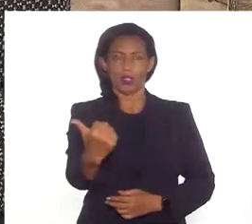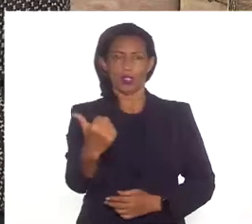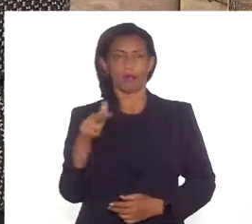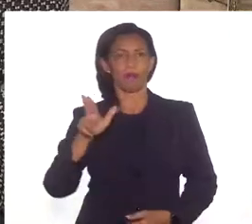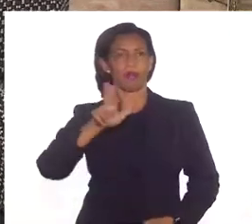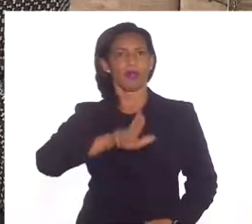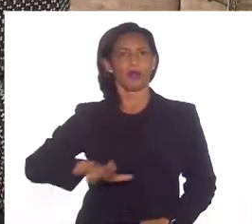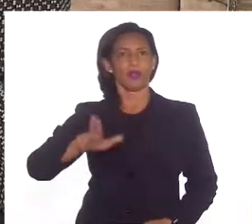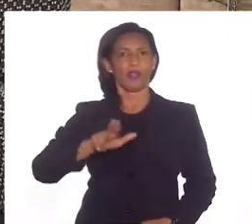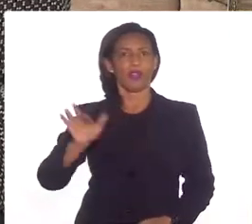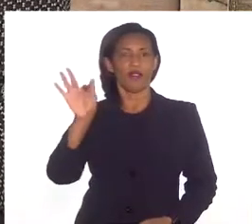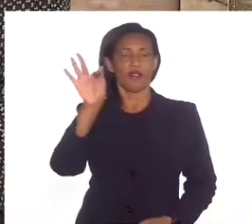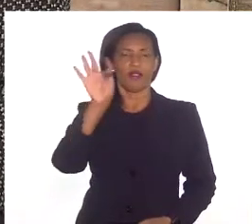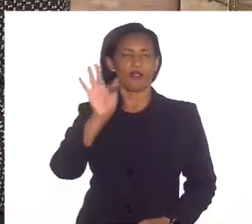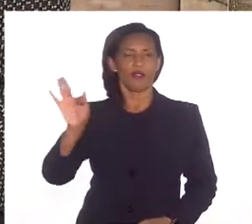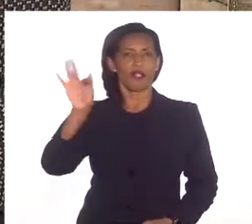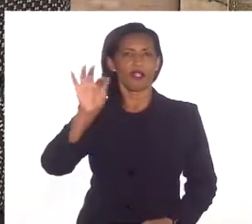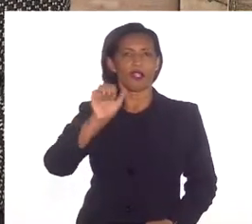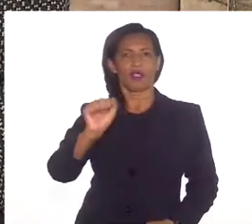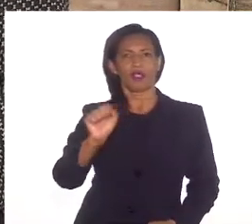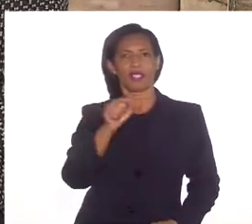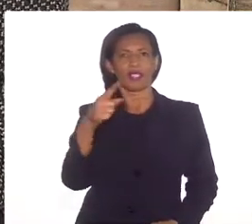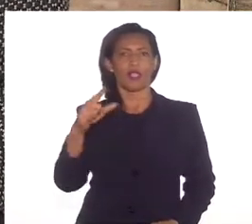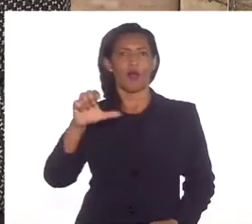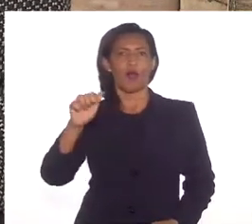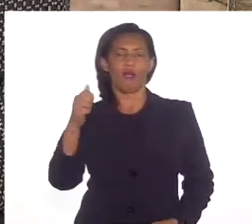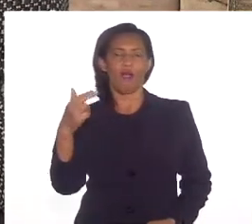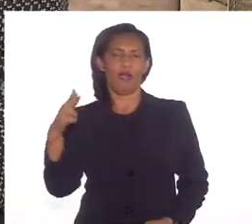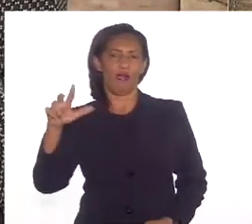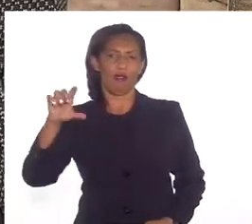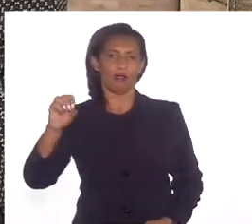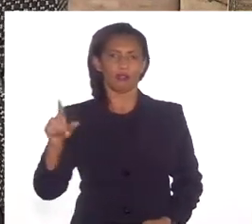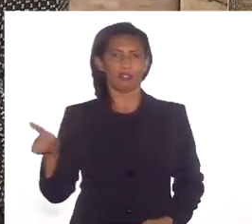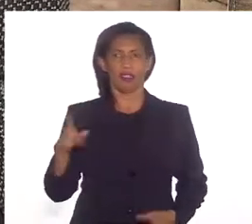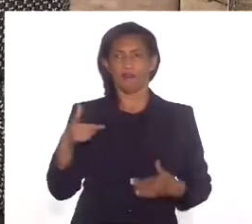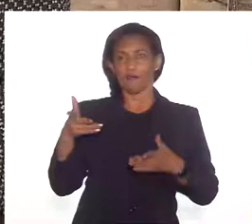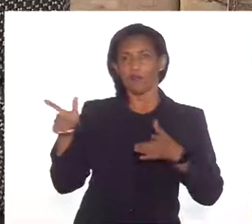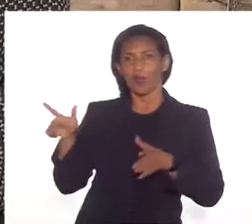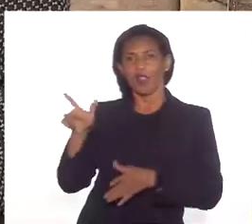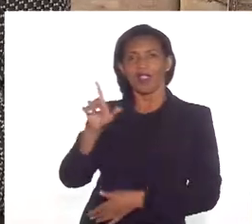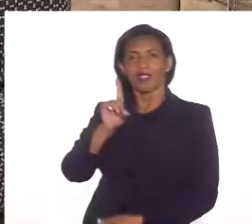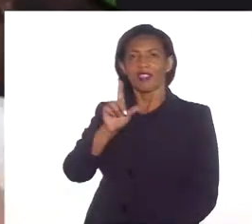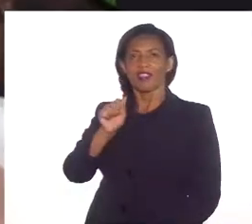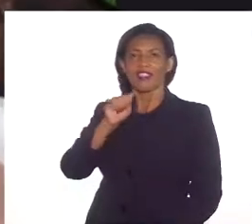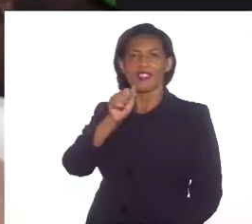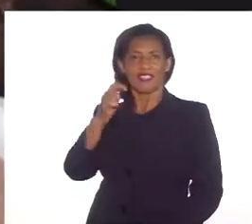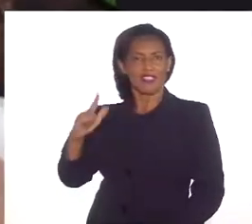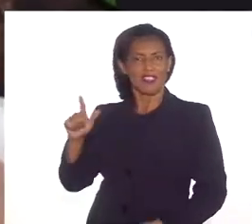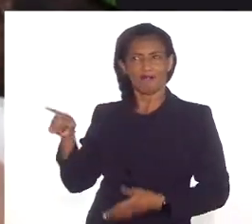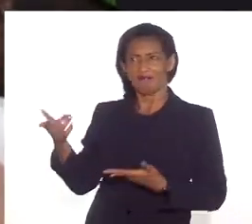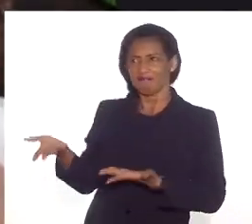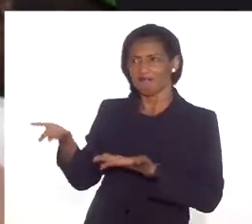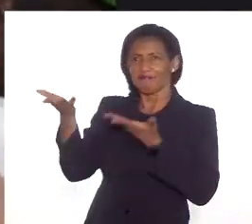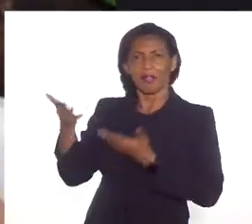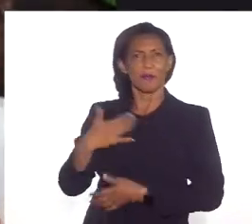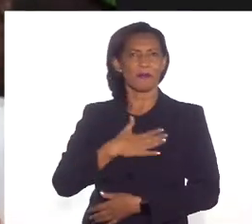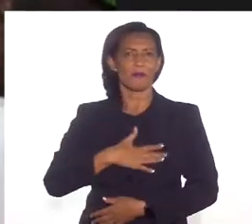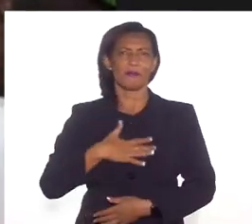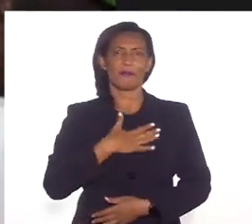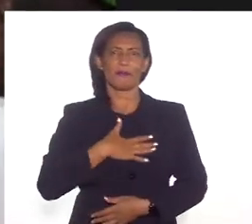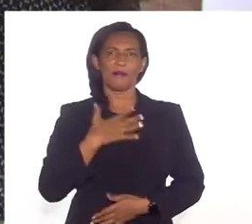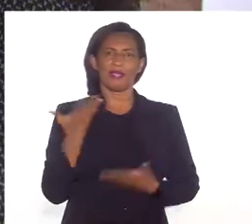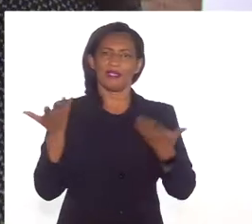Linguística pela Universidade Federal de São Carlos. O meu convidado do perfil de hoje é Daniel Munduruku. Daniel,